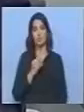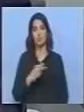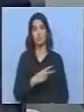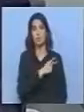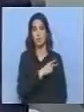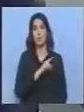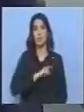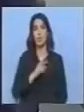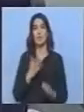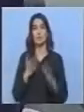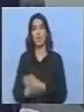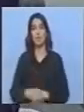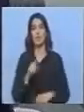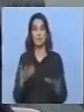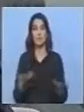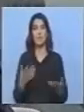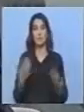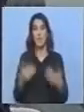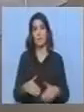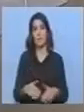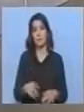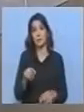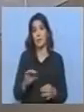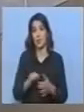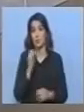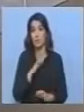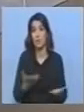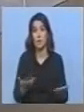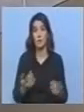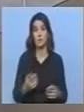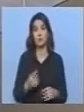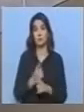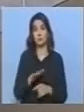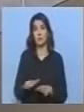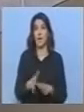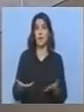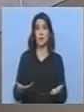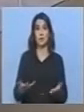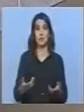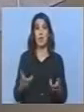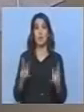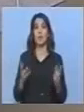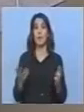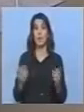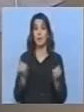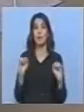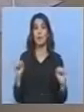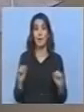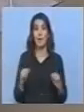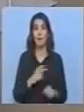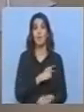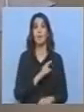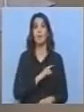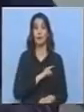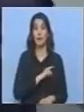universidades privadas podem receber, o que não faz nenhum sentido, não é? Estamos precisamente no domínio da liberdade e da autonomia, portanto, se as universidades